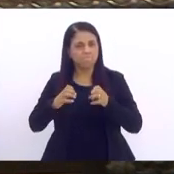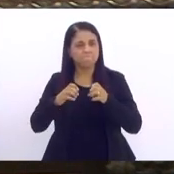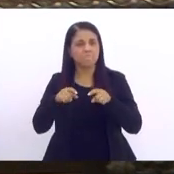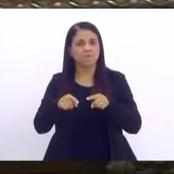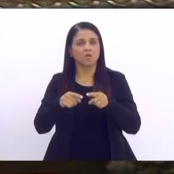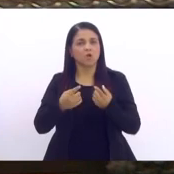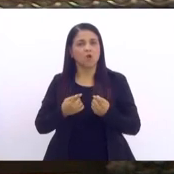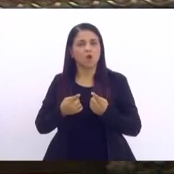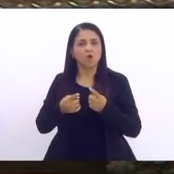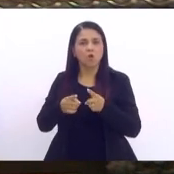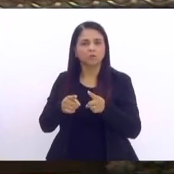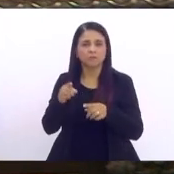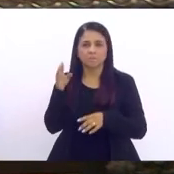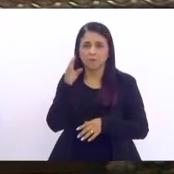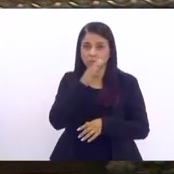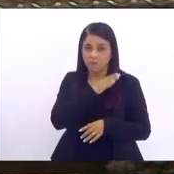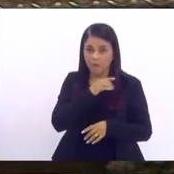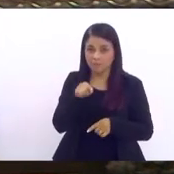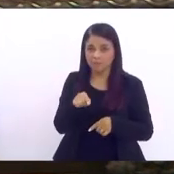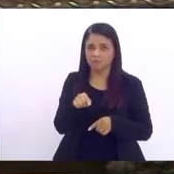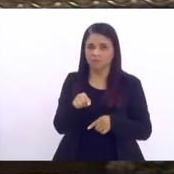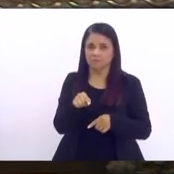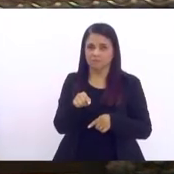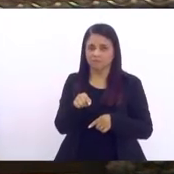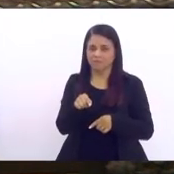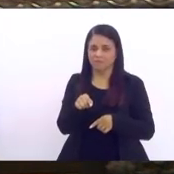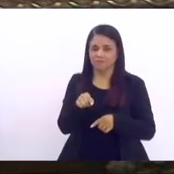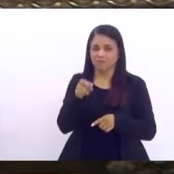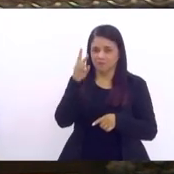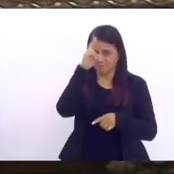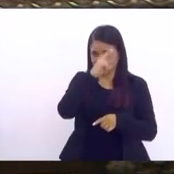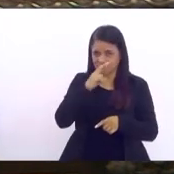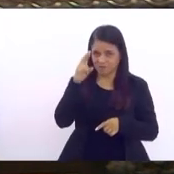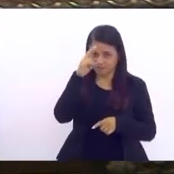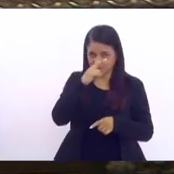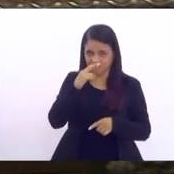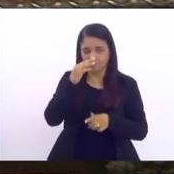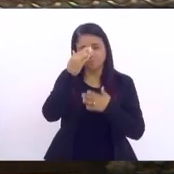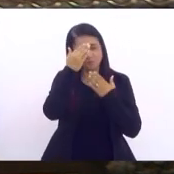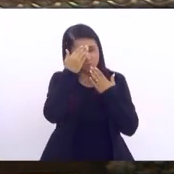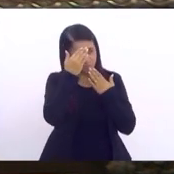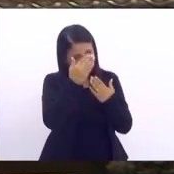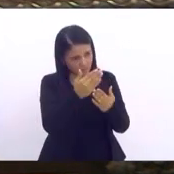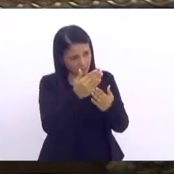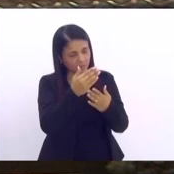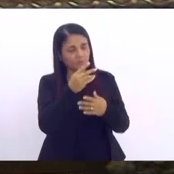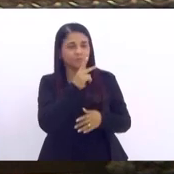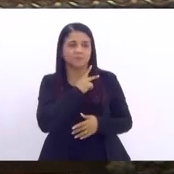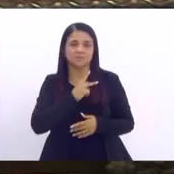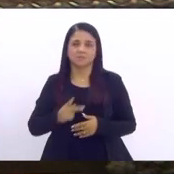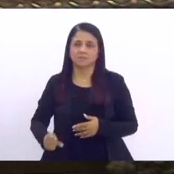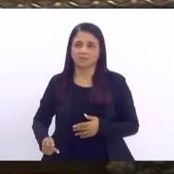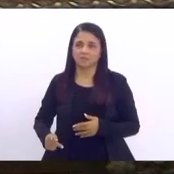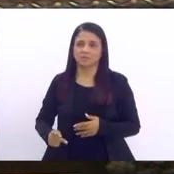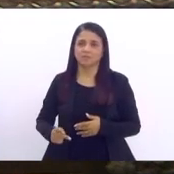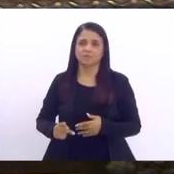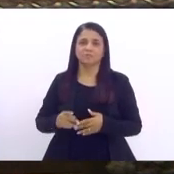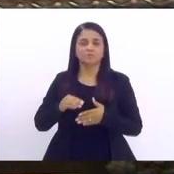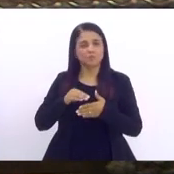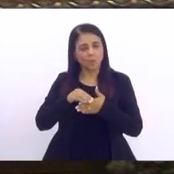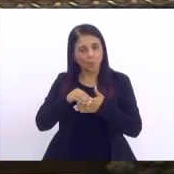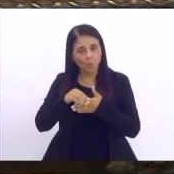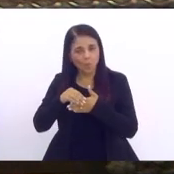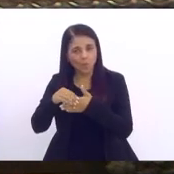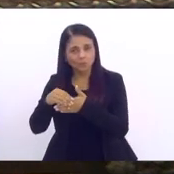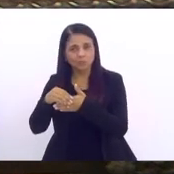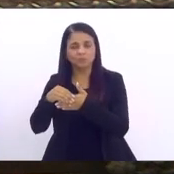que tange nas nossas fiscalizações. Muito obrigado, presidente. Muito obrigado por o senhor conduzir esse parlamento